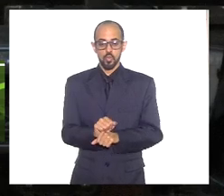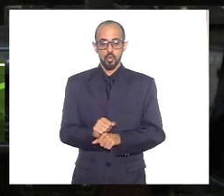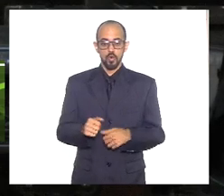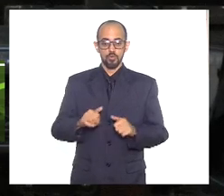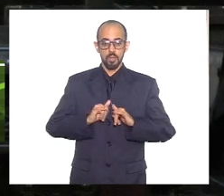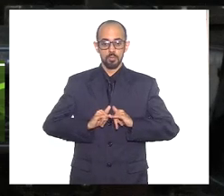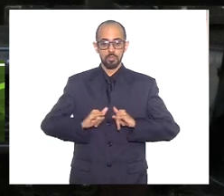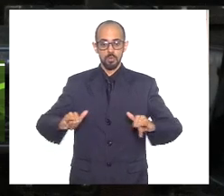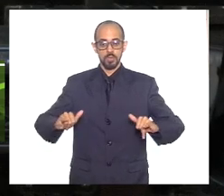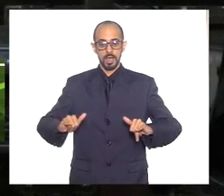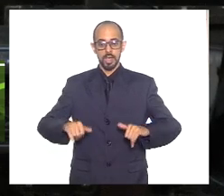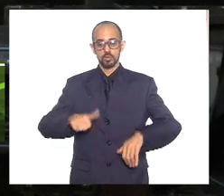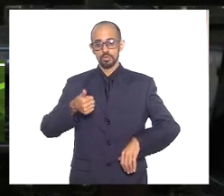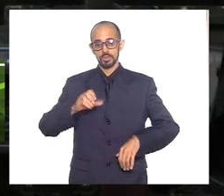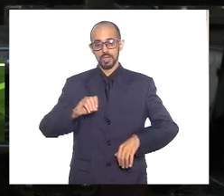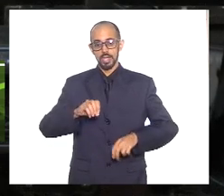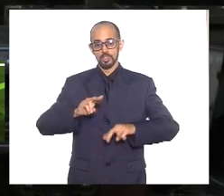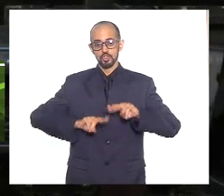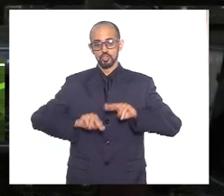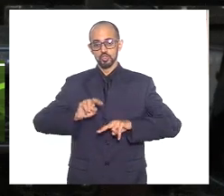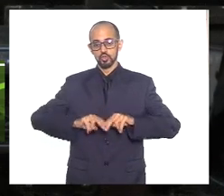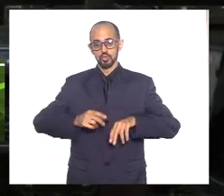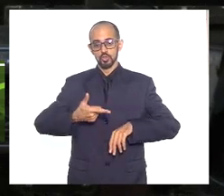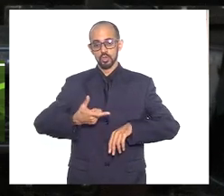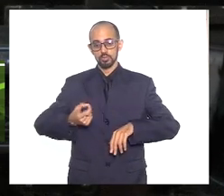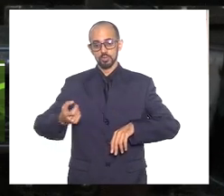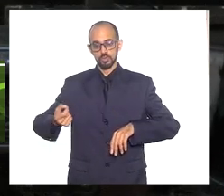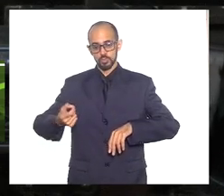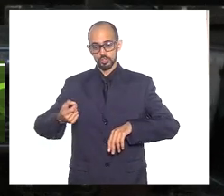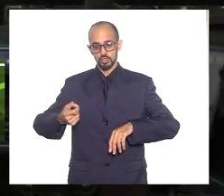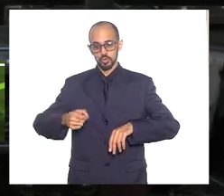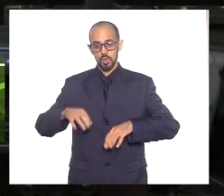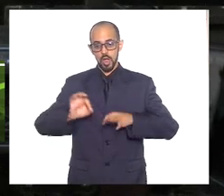10 de junho de 2020, com a seguinte ordem do dia,